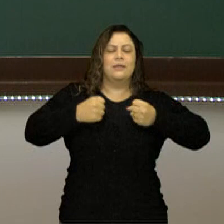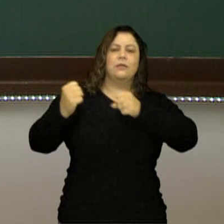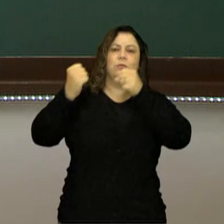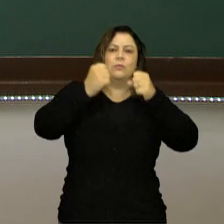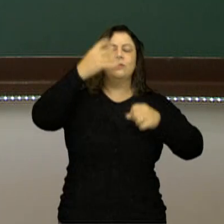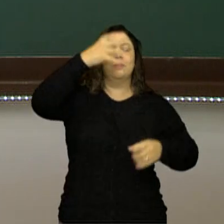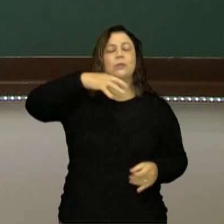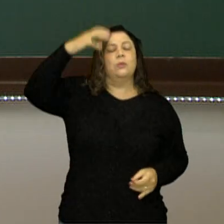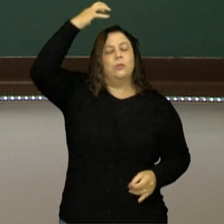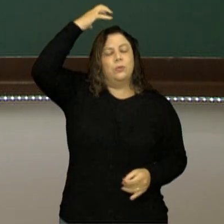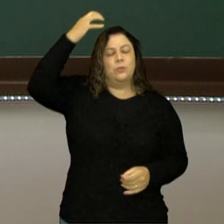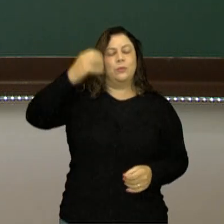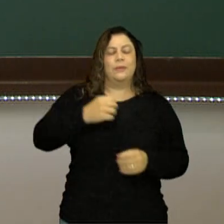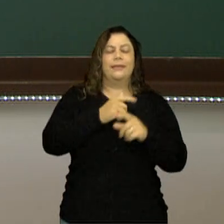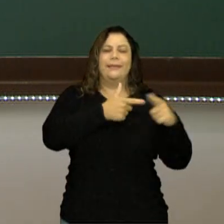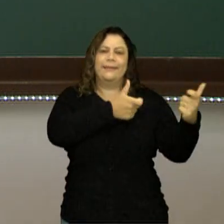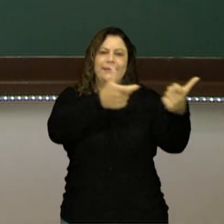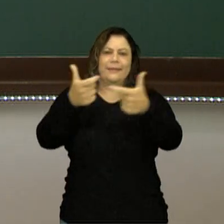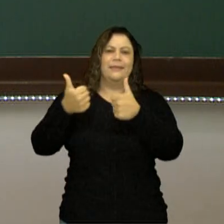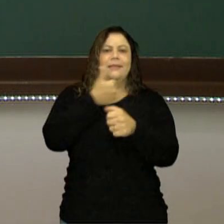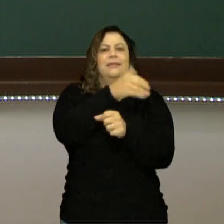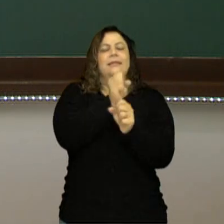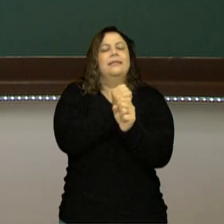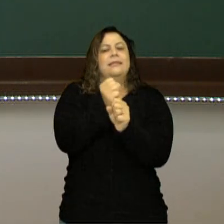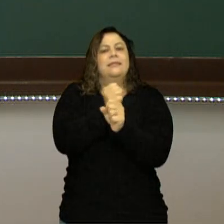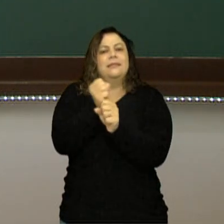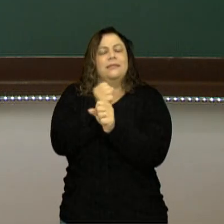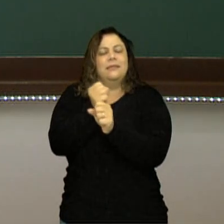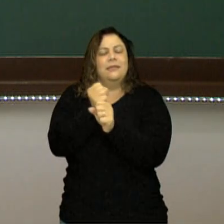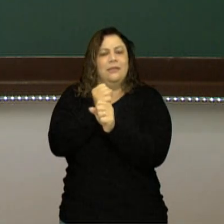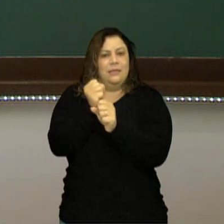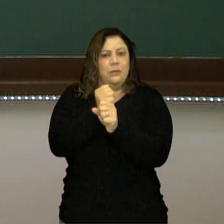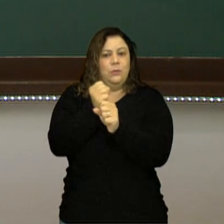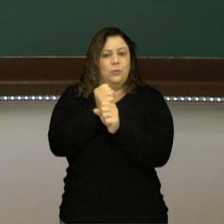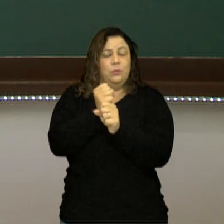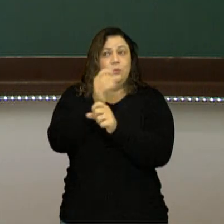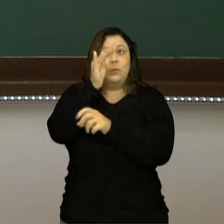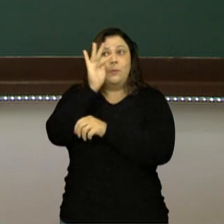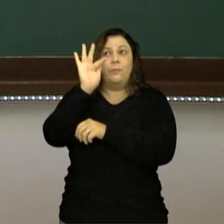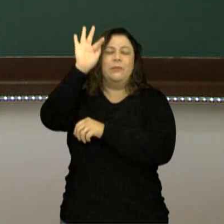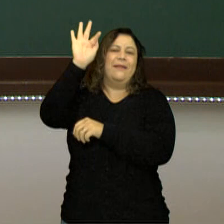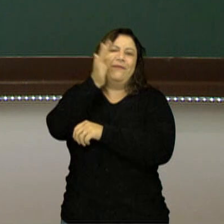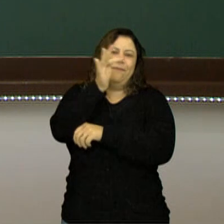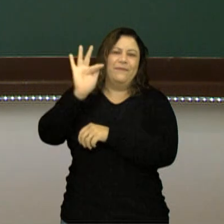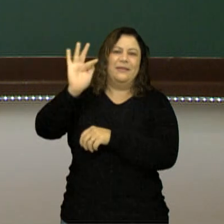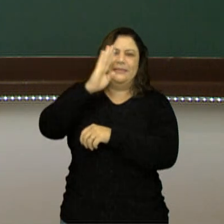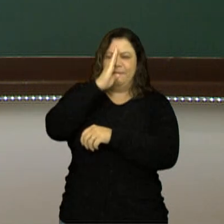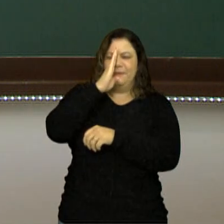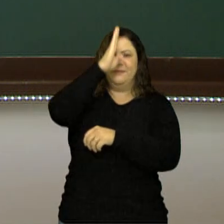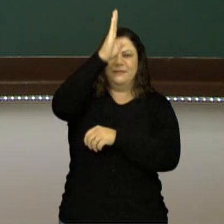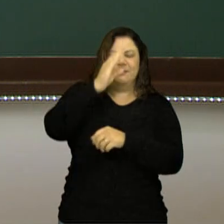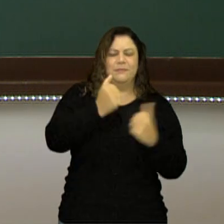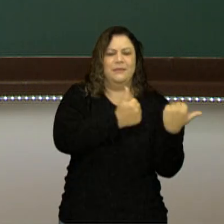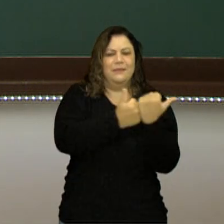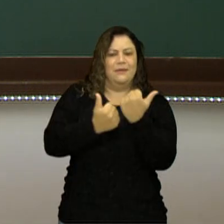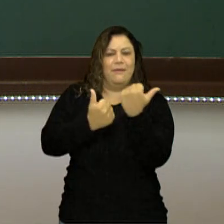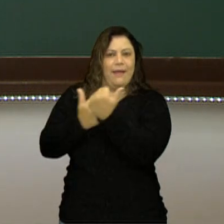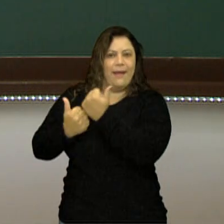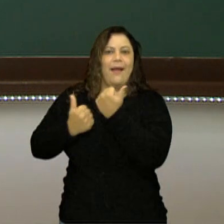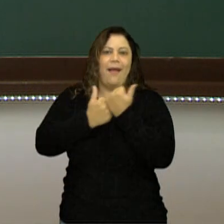Anos fortaleceu o poder do rei, principalmente da França, né? Teve o apoio ali da